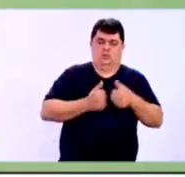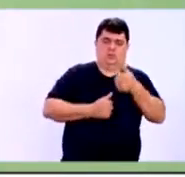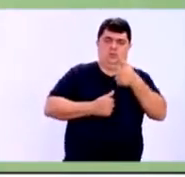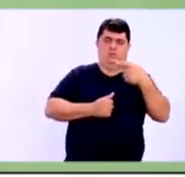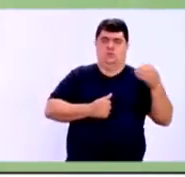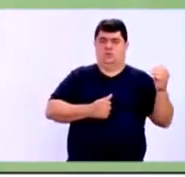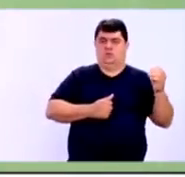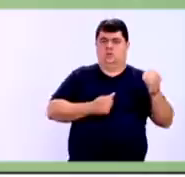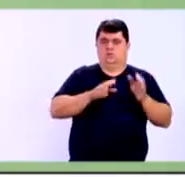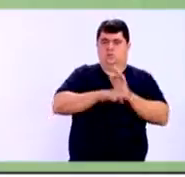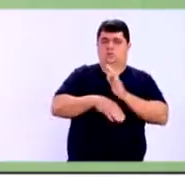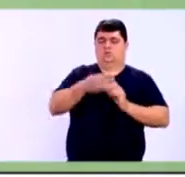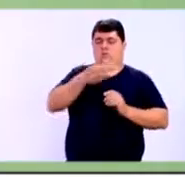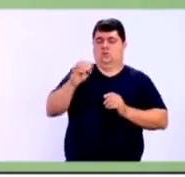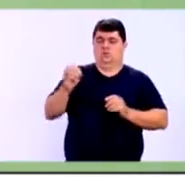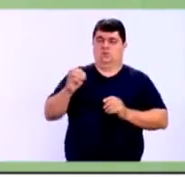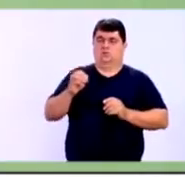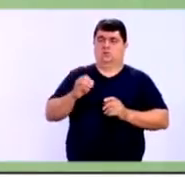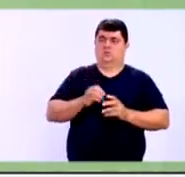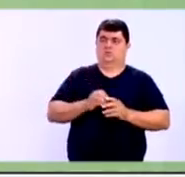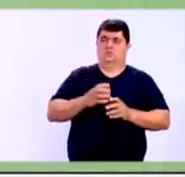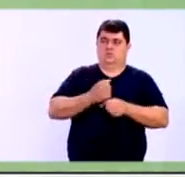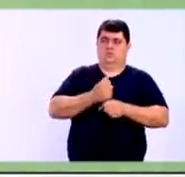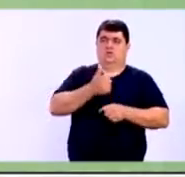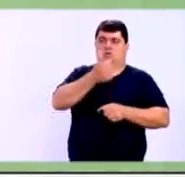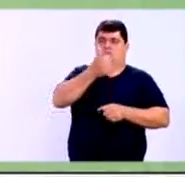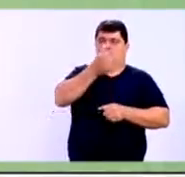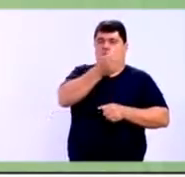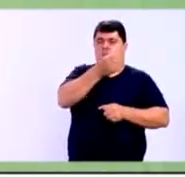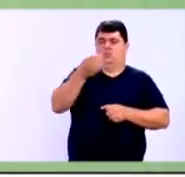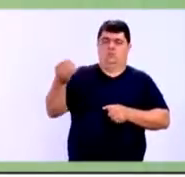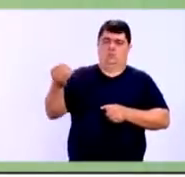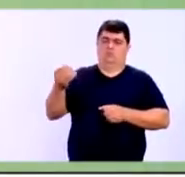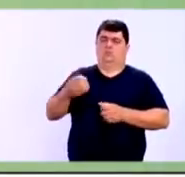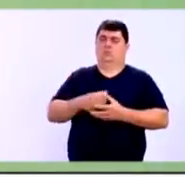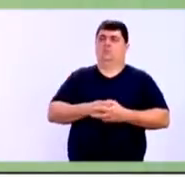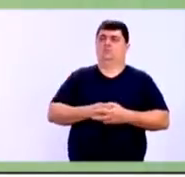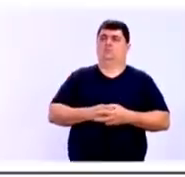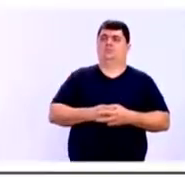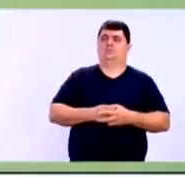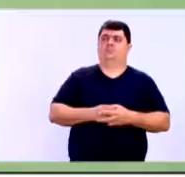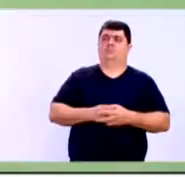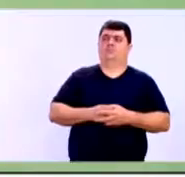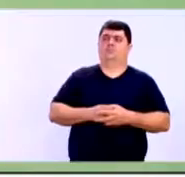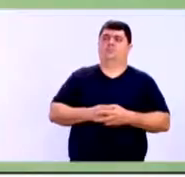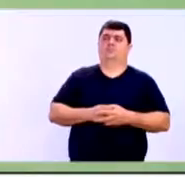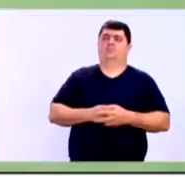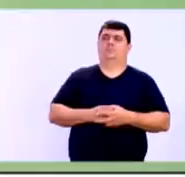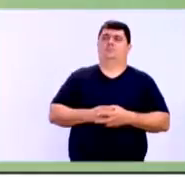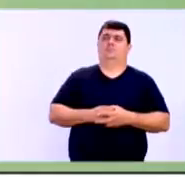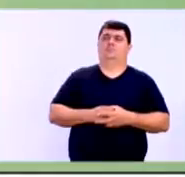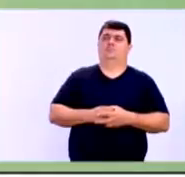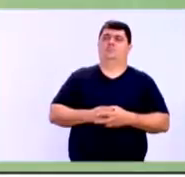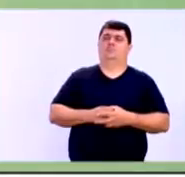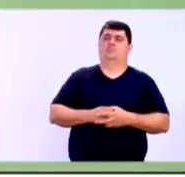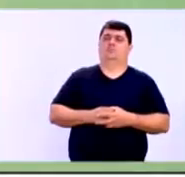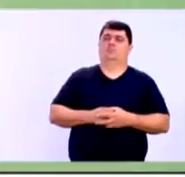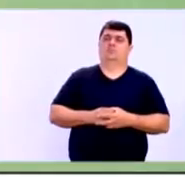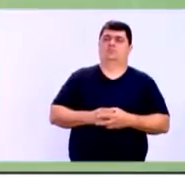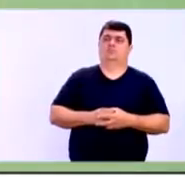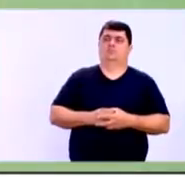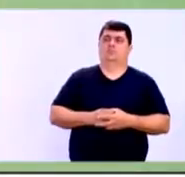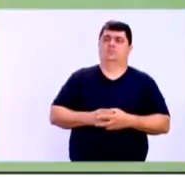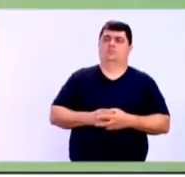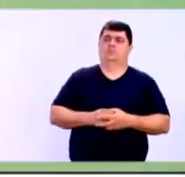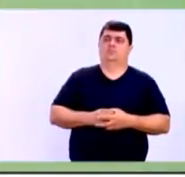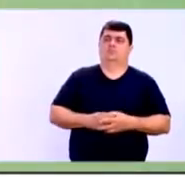1.700, menos 300, o custo da minha mercadoria deu 1.600, certo? Vamos